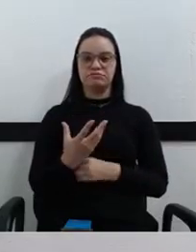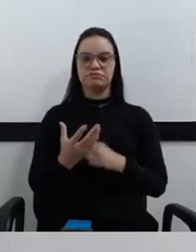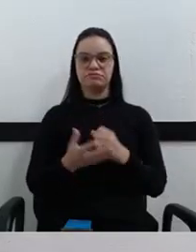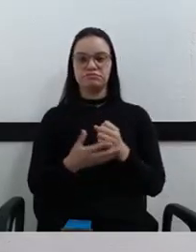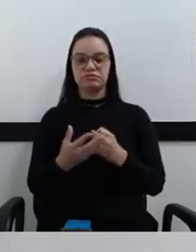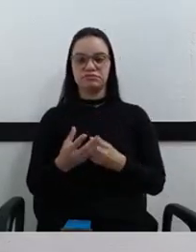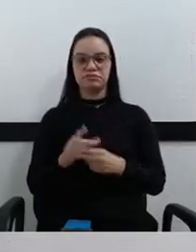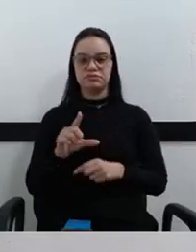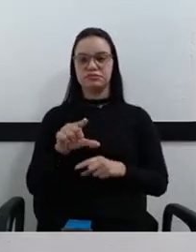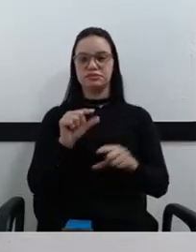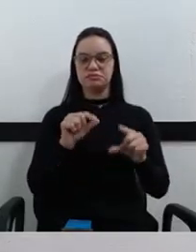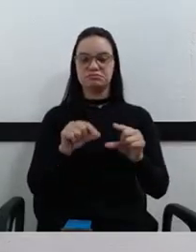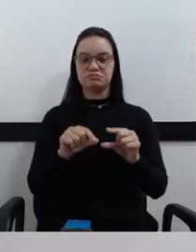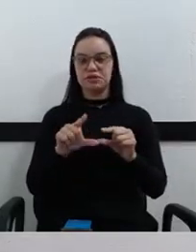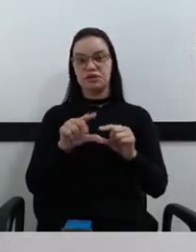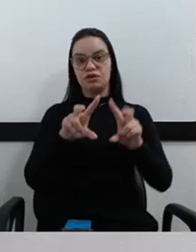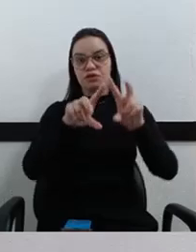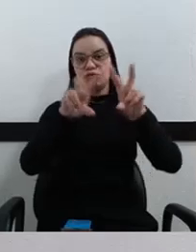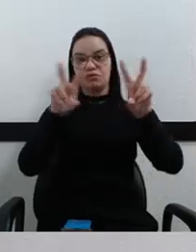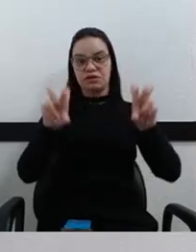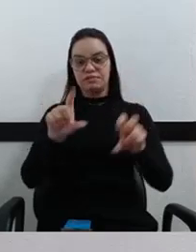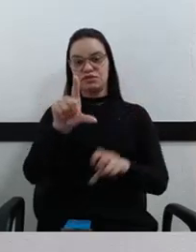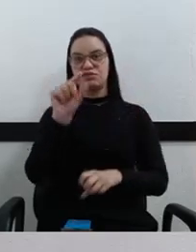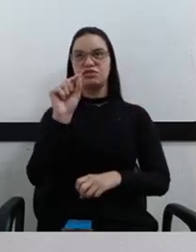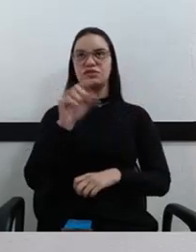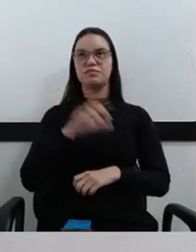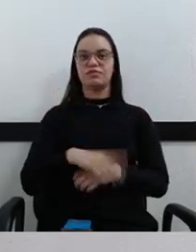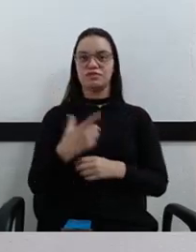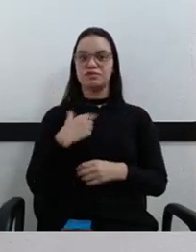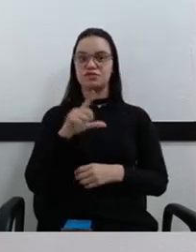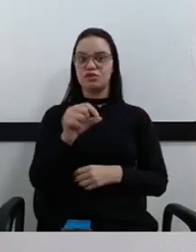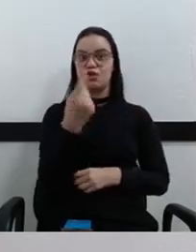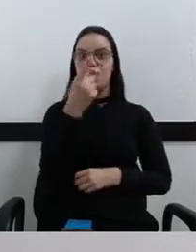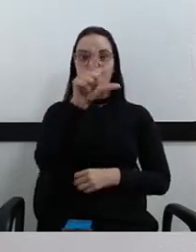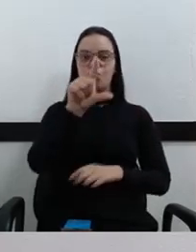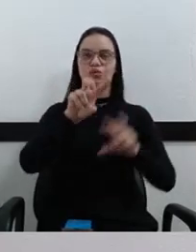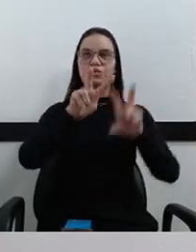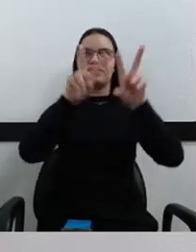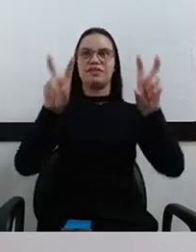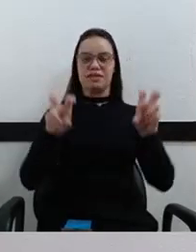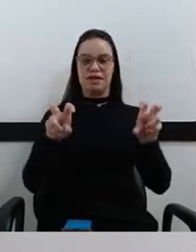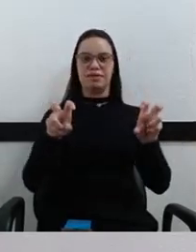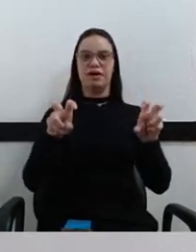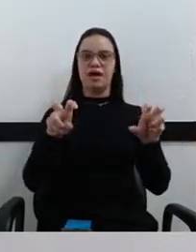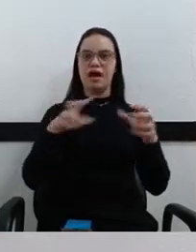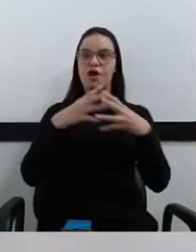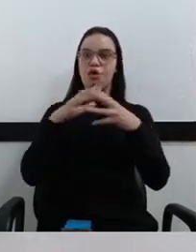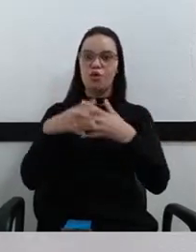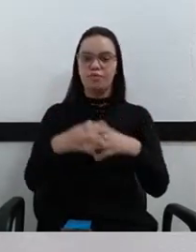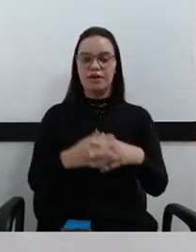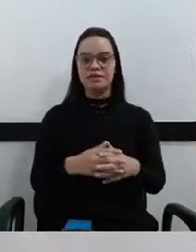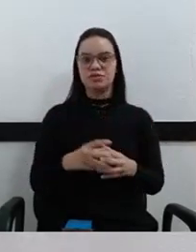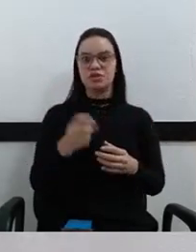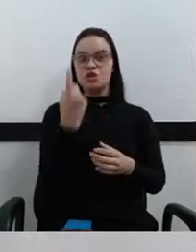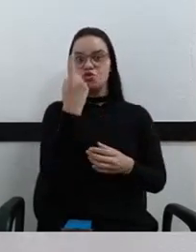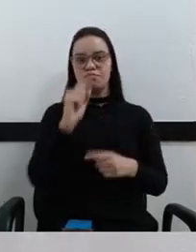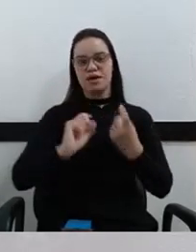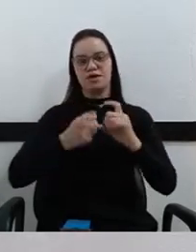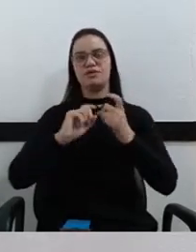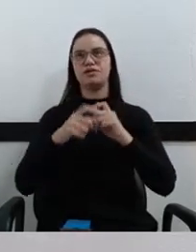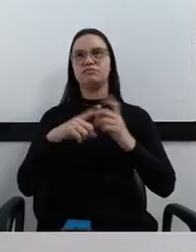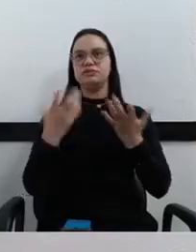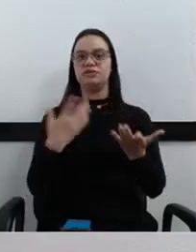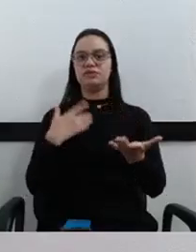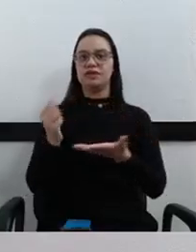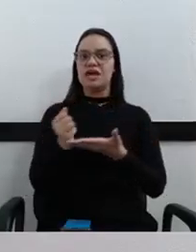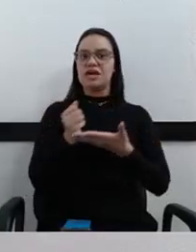para decidir sobre temas. E a gente está decidindo sobre um tema, né, de uma certa complexidade em uma única sessão. Então, aqui eu estou